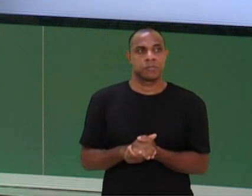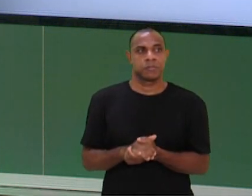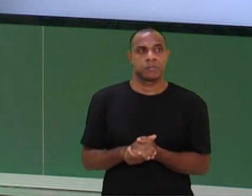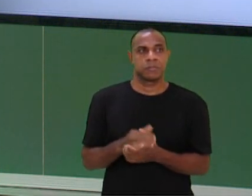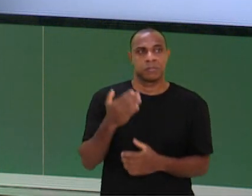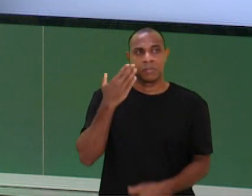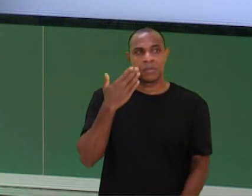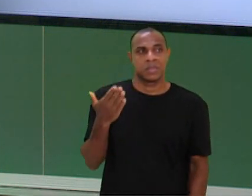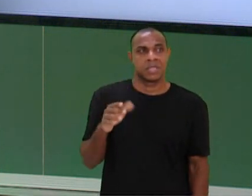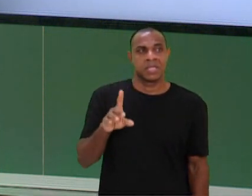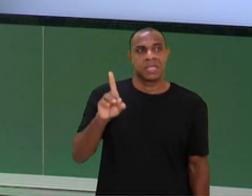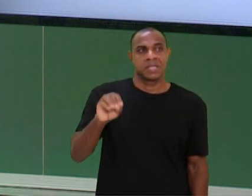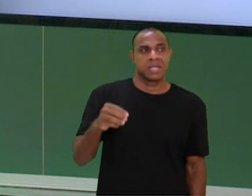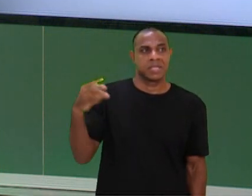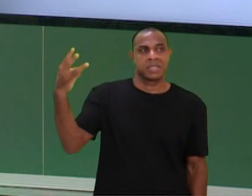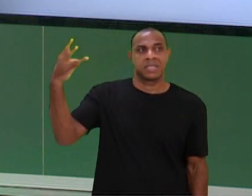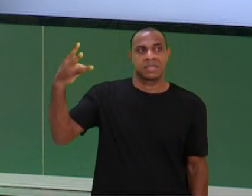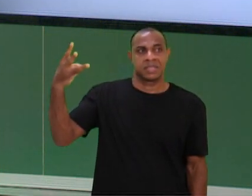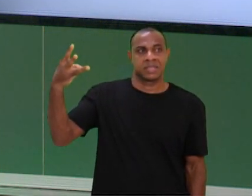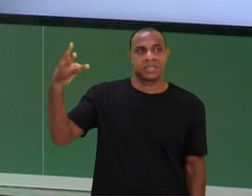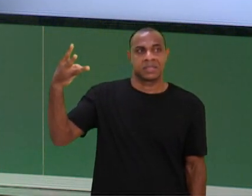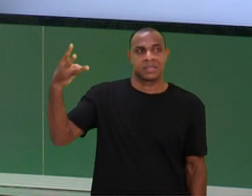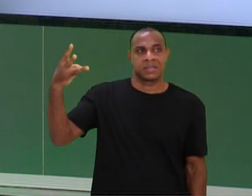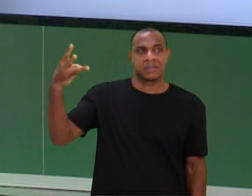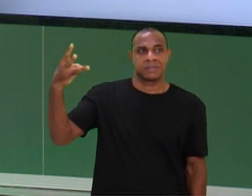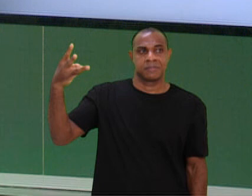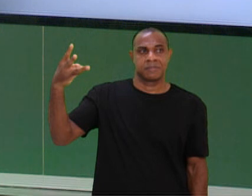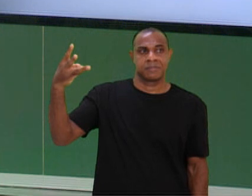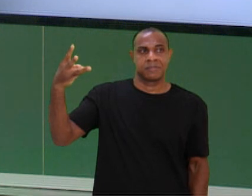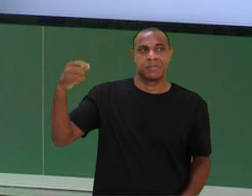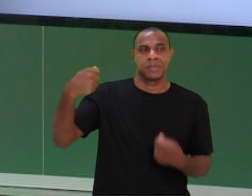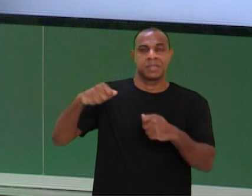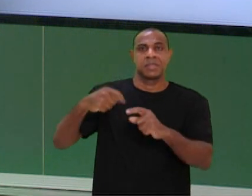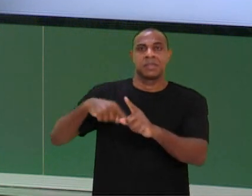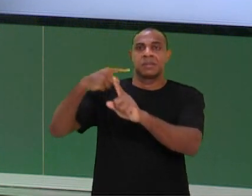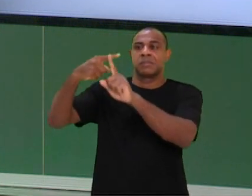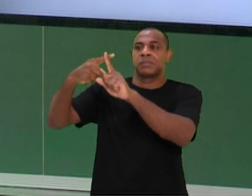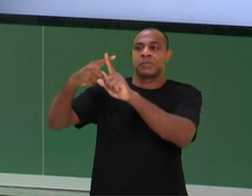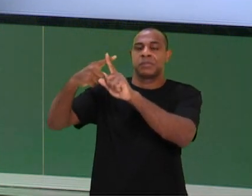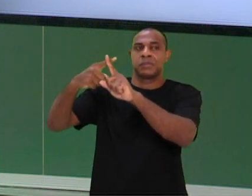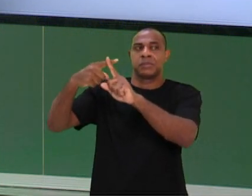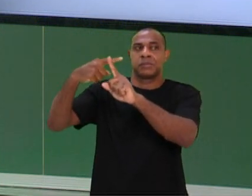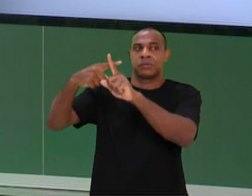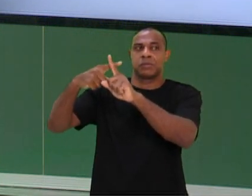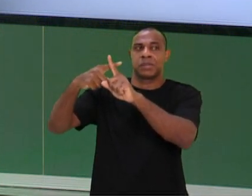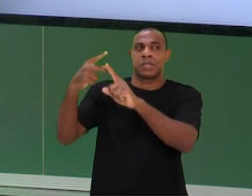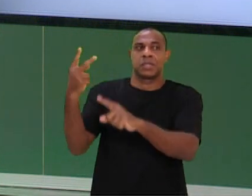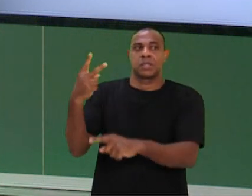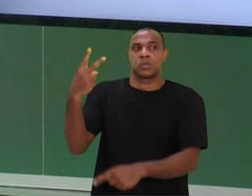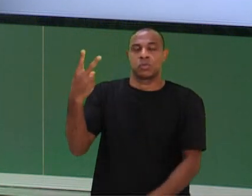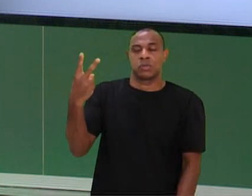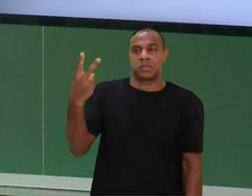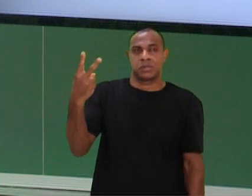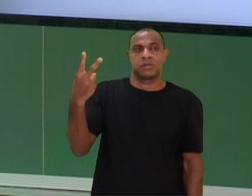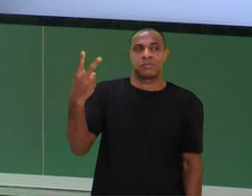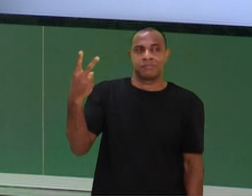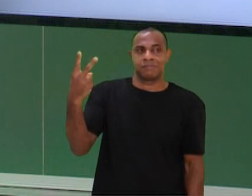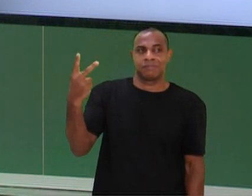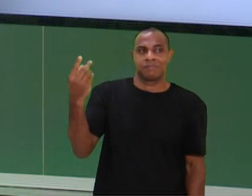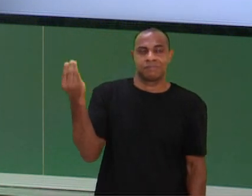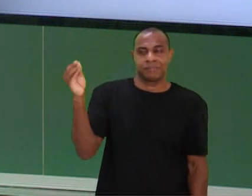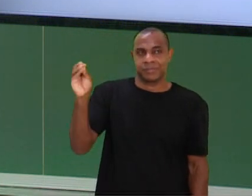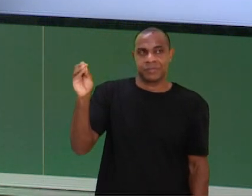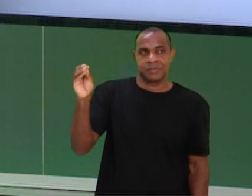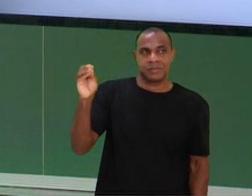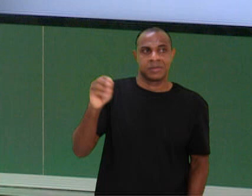Aqui é 10 na terceira, para ficar 10 na quinta, você tem que fazer o quê? Somar 2. Certo? Para somar 2, o único jeito de fazer isso é fazer com que a vírgula